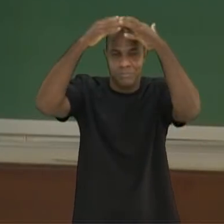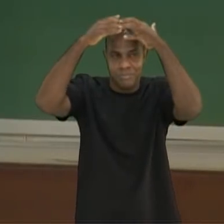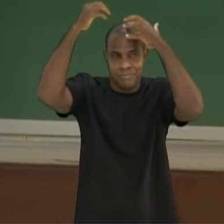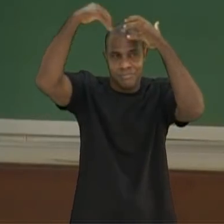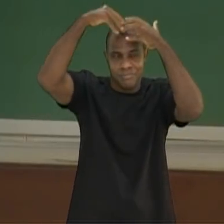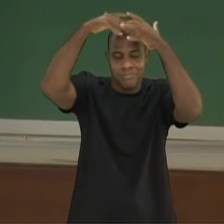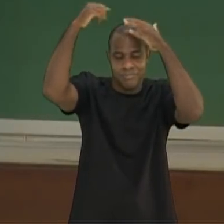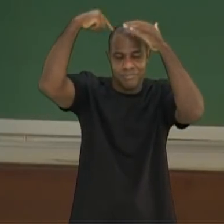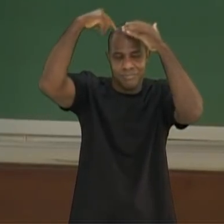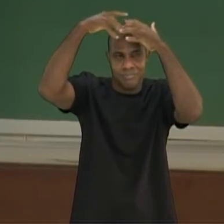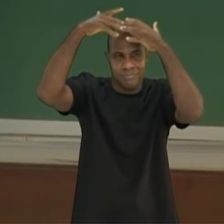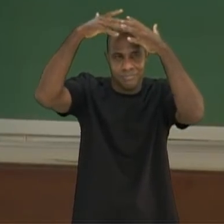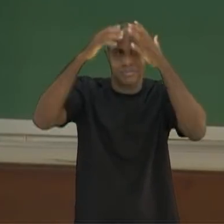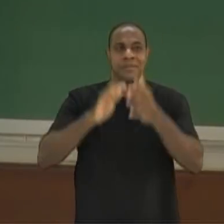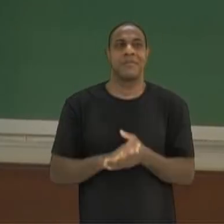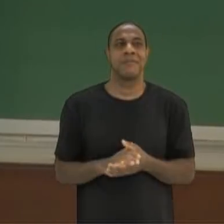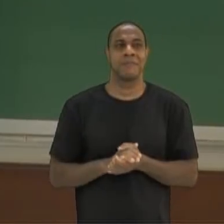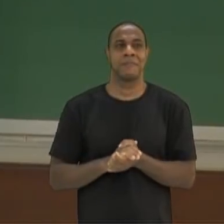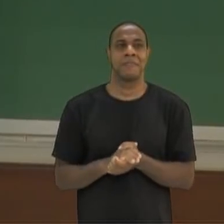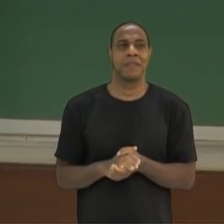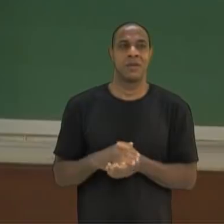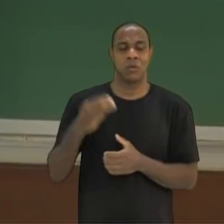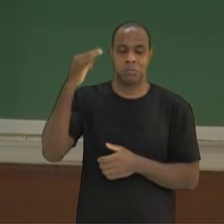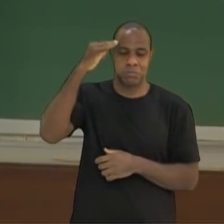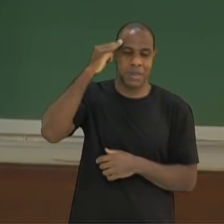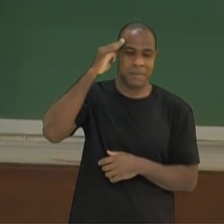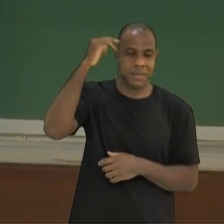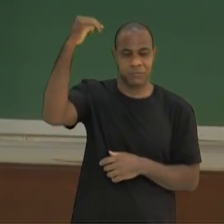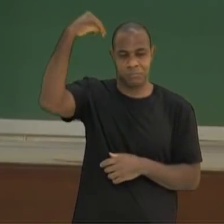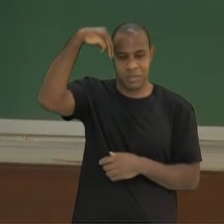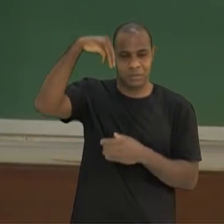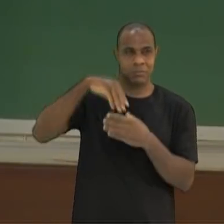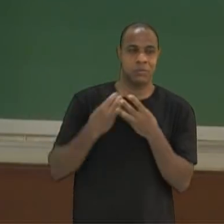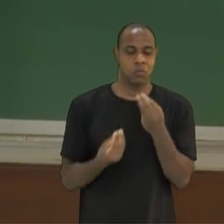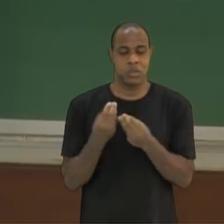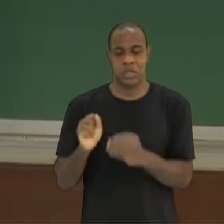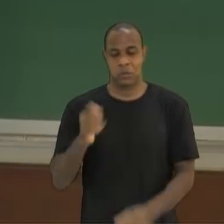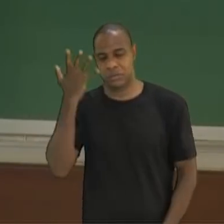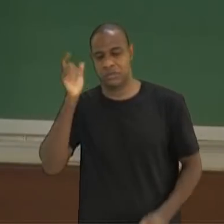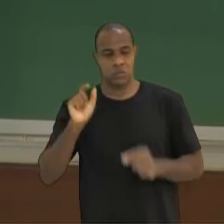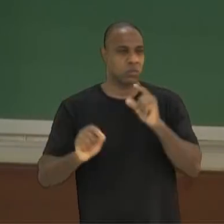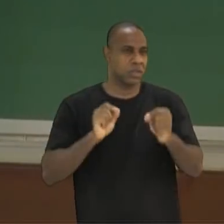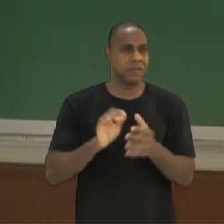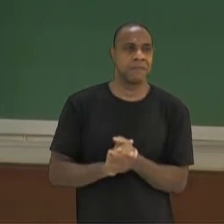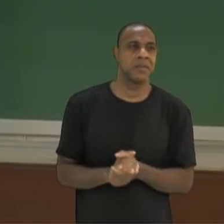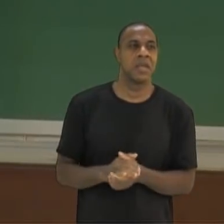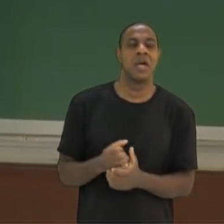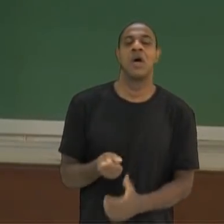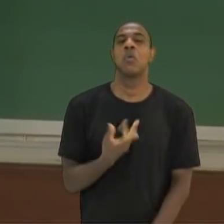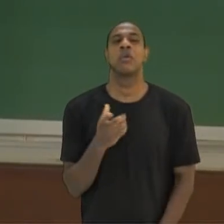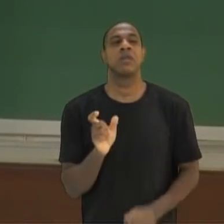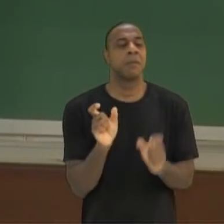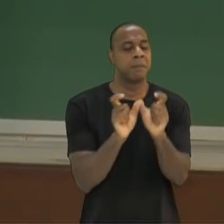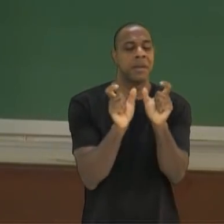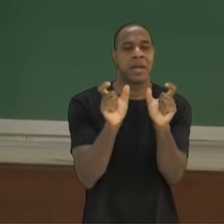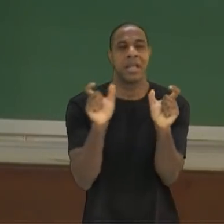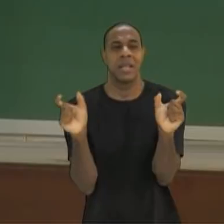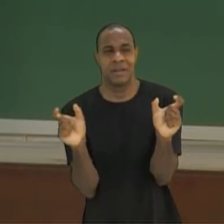Então, percebam pela leitura que eu fiz para vocês aqui, né, o quanto que as palavras selecionadas para compor esse texto